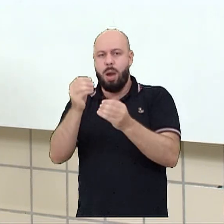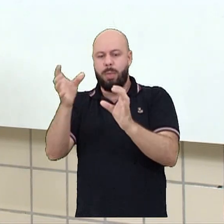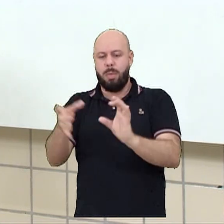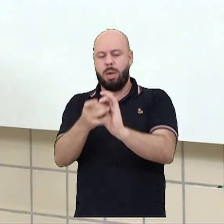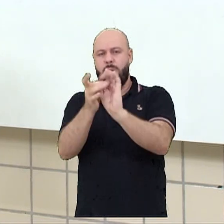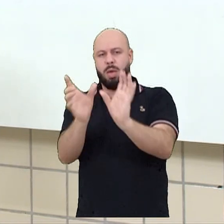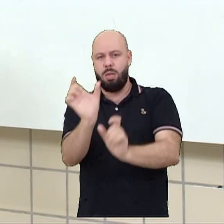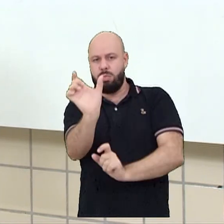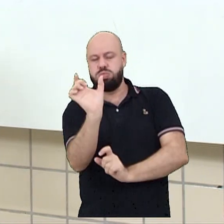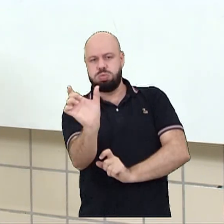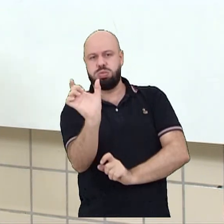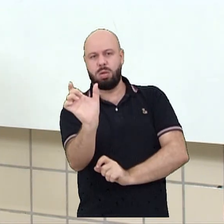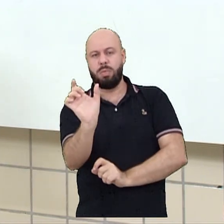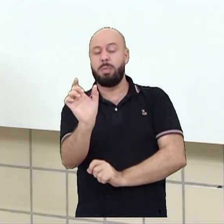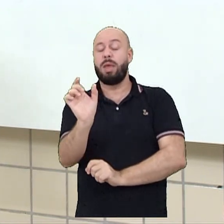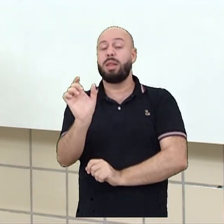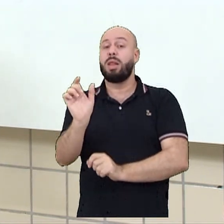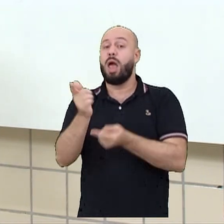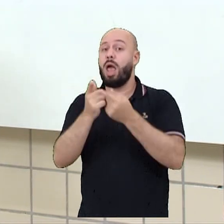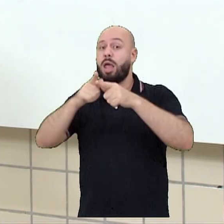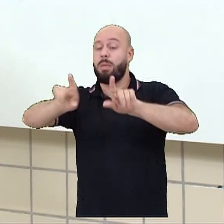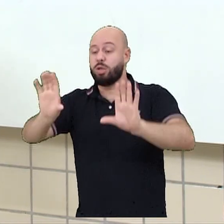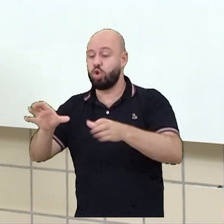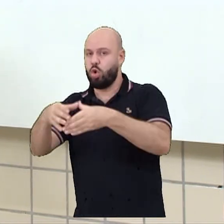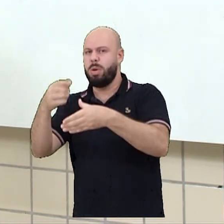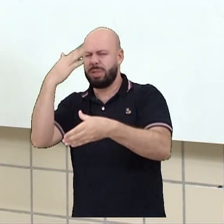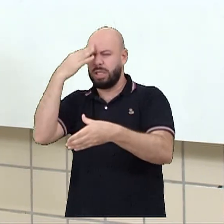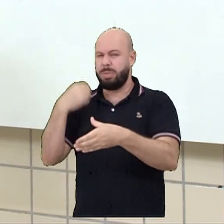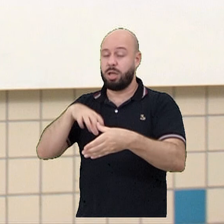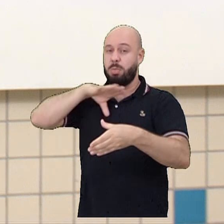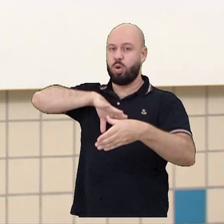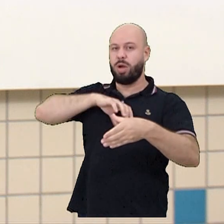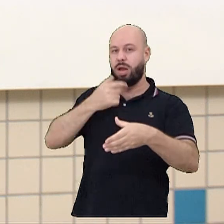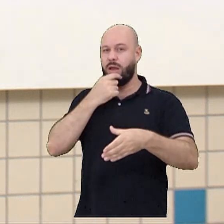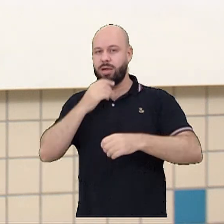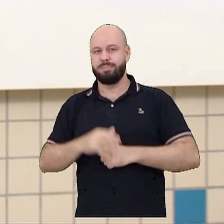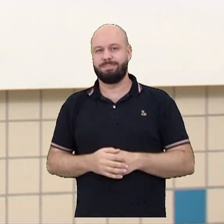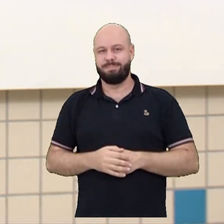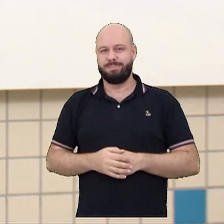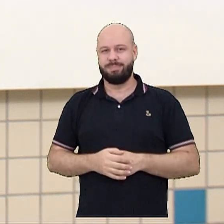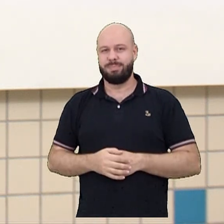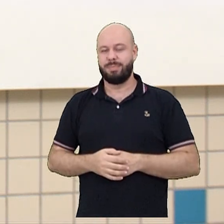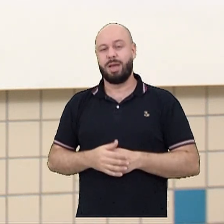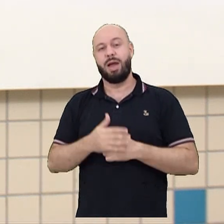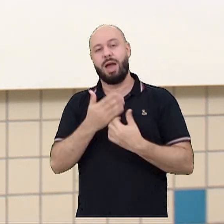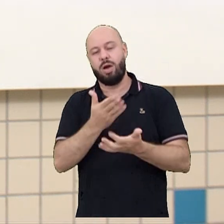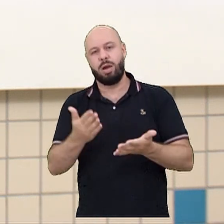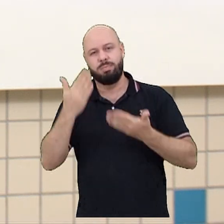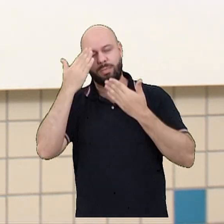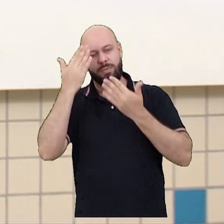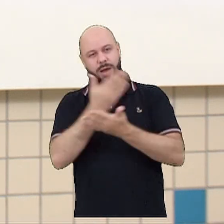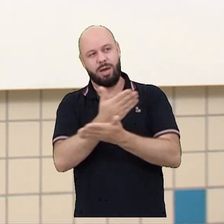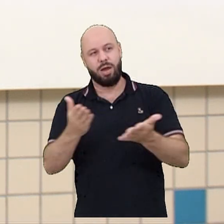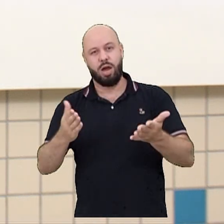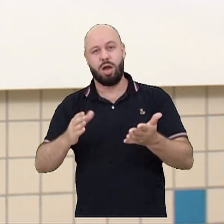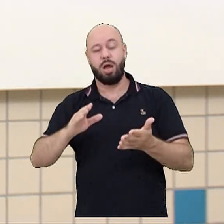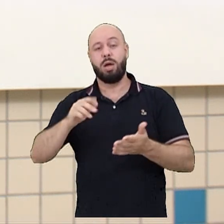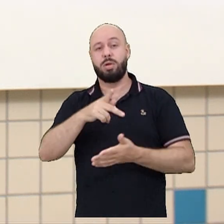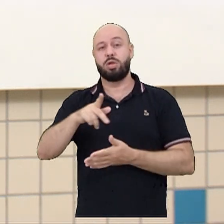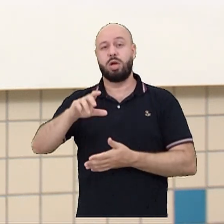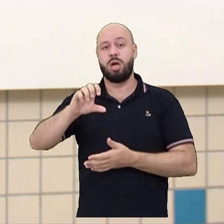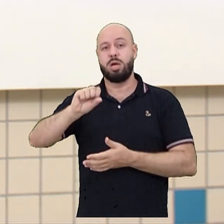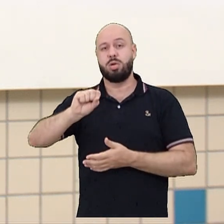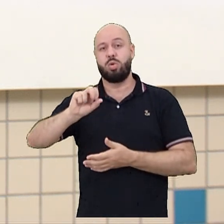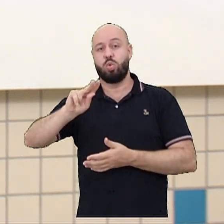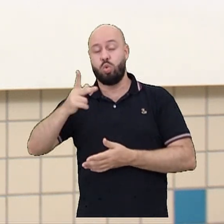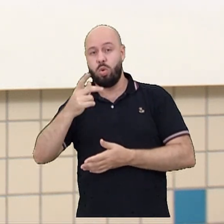classe gramatical, tanto para a língua inglesa como para a língua portuguesa. Pessoal, quero agradecer, né, a professora Su Marinho aí